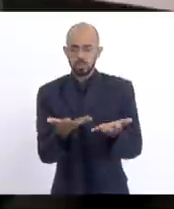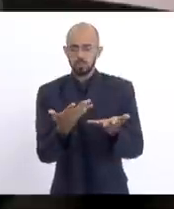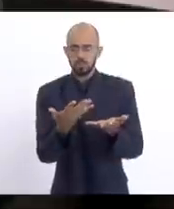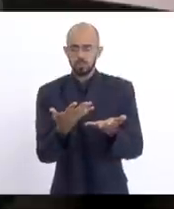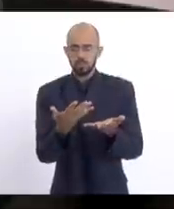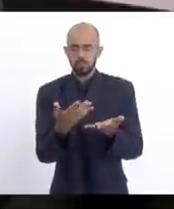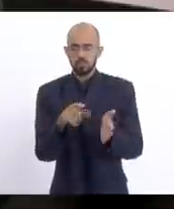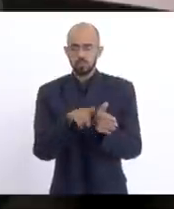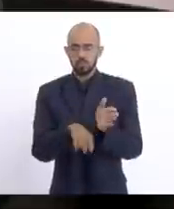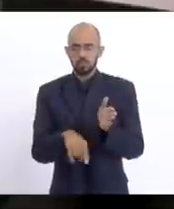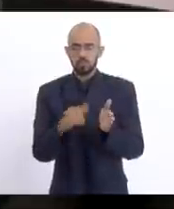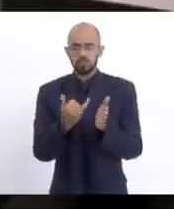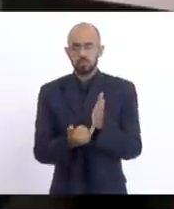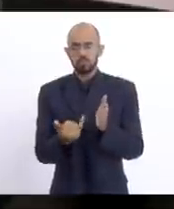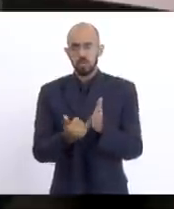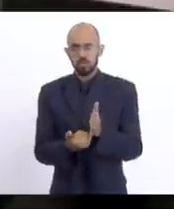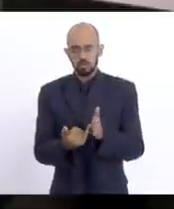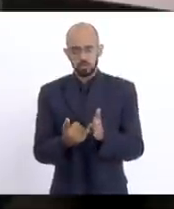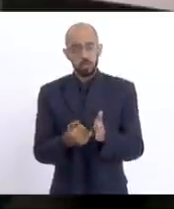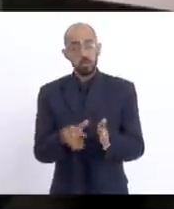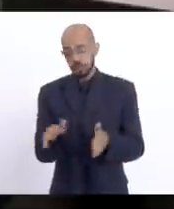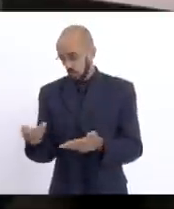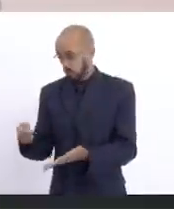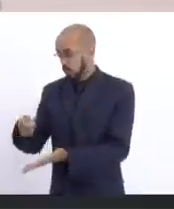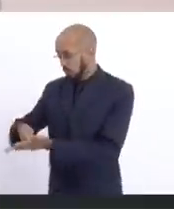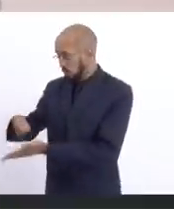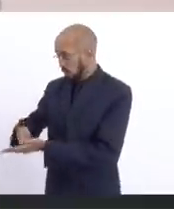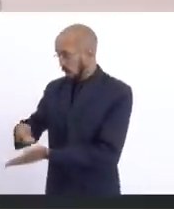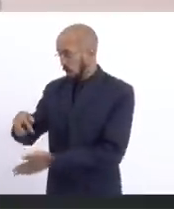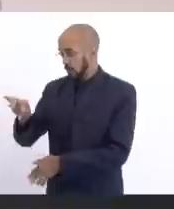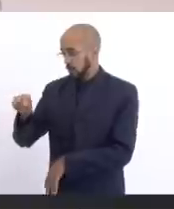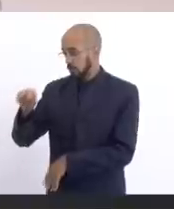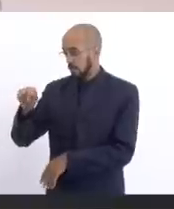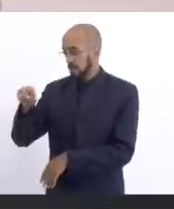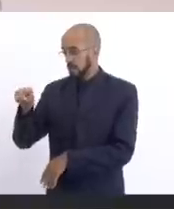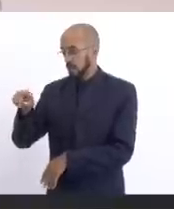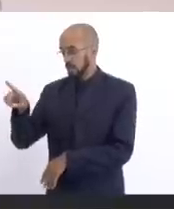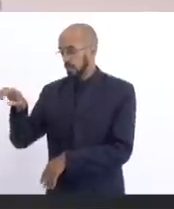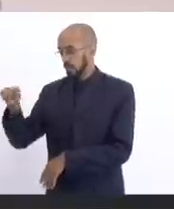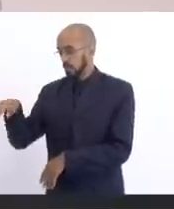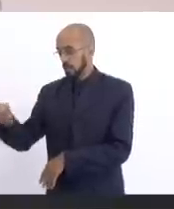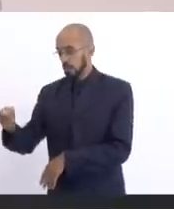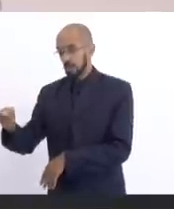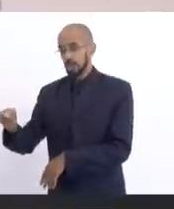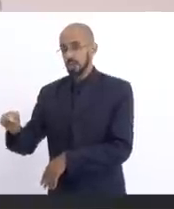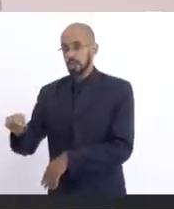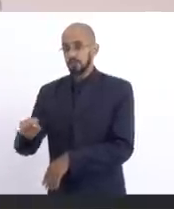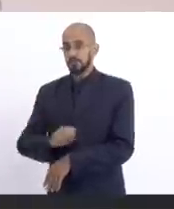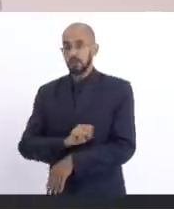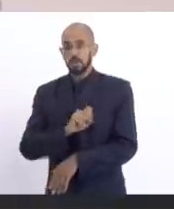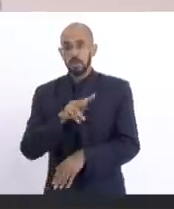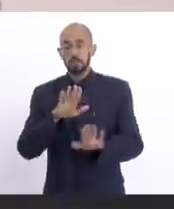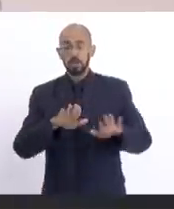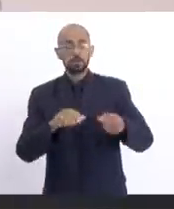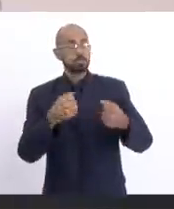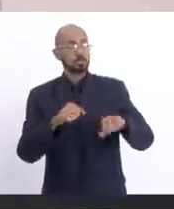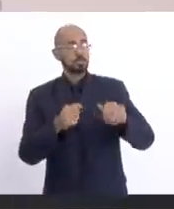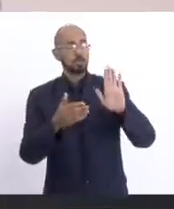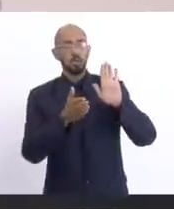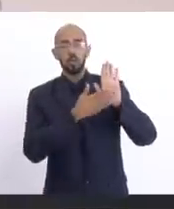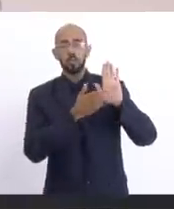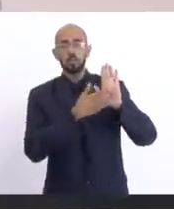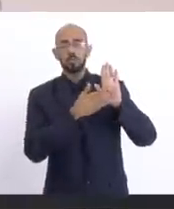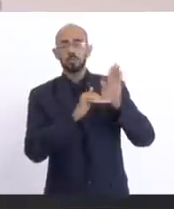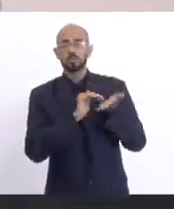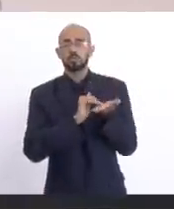aí. Então, cobrar da Fazenda. A gente precisa ter o compromisso dos secretários de que, chegando a data